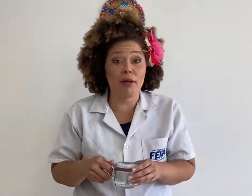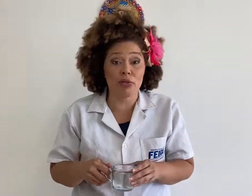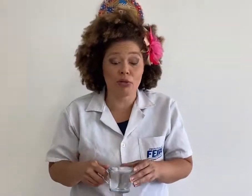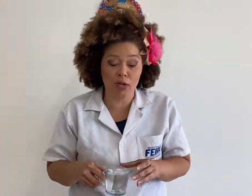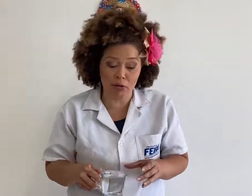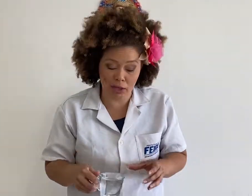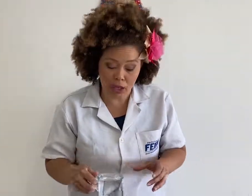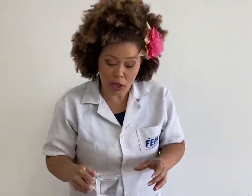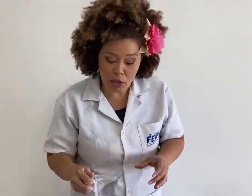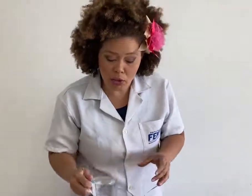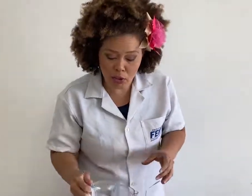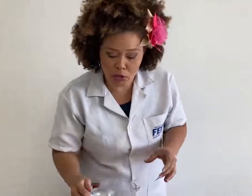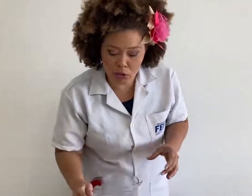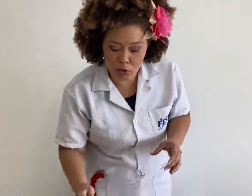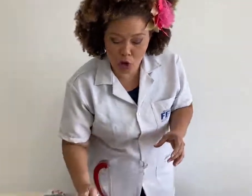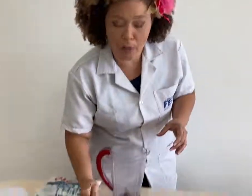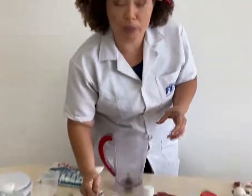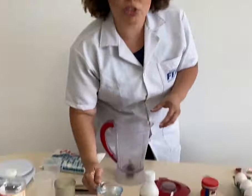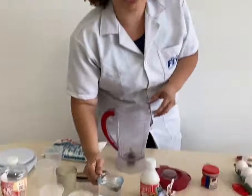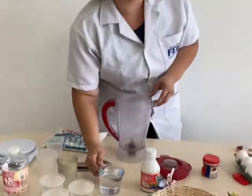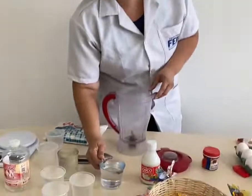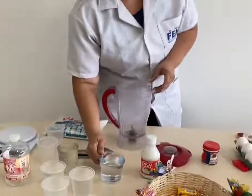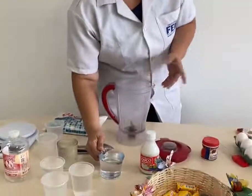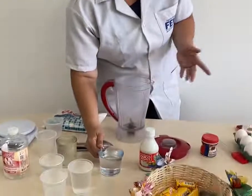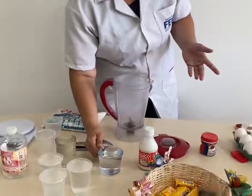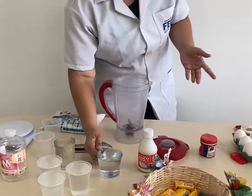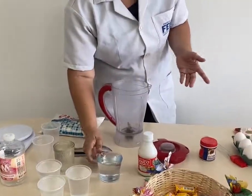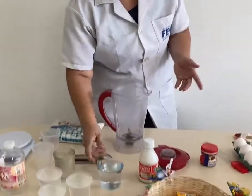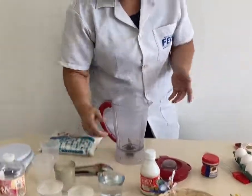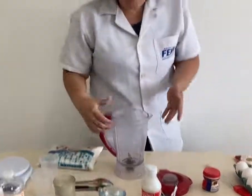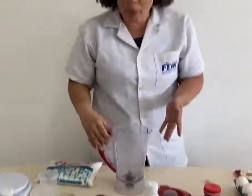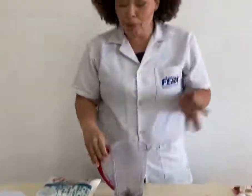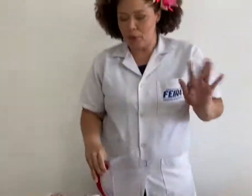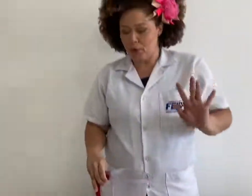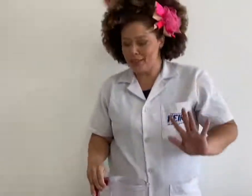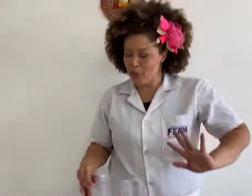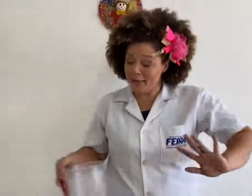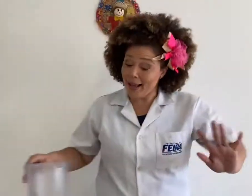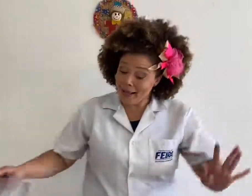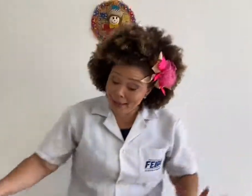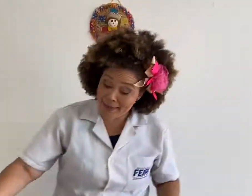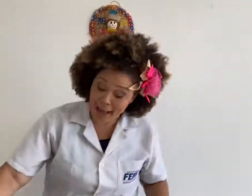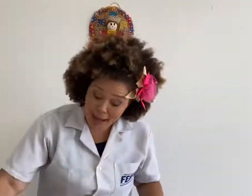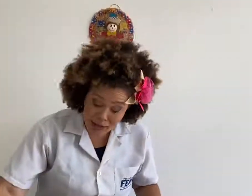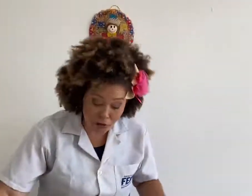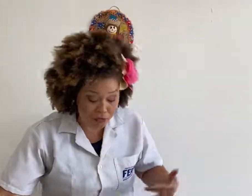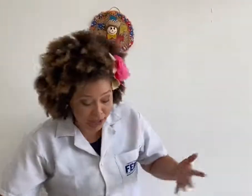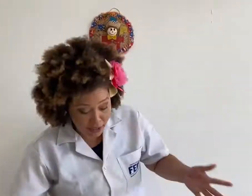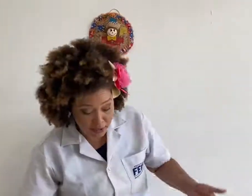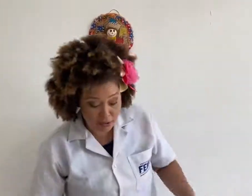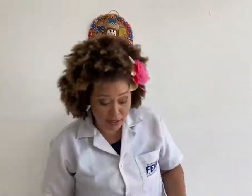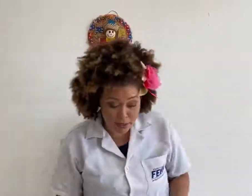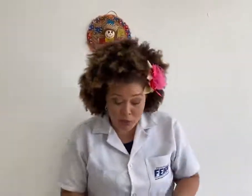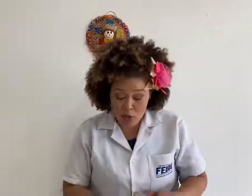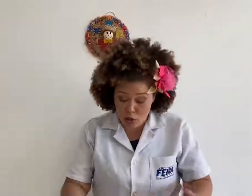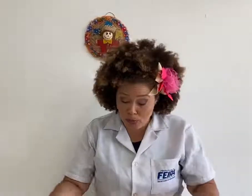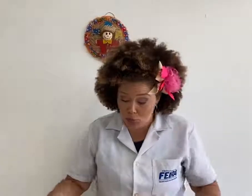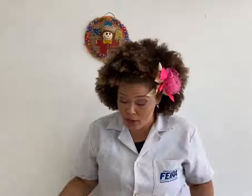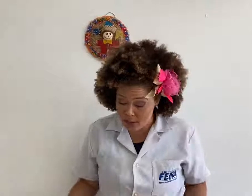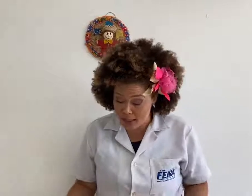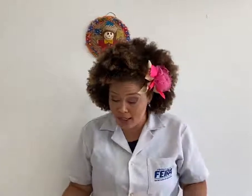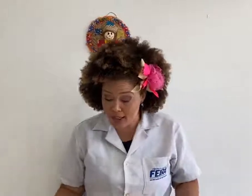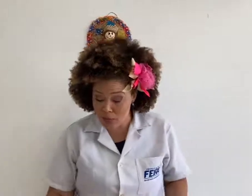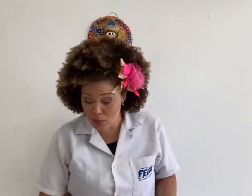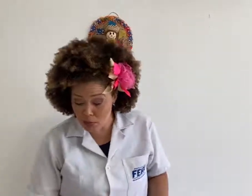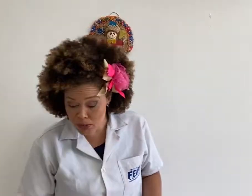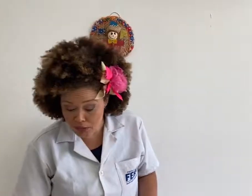cabe menos do que o quê? Do que o nosso copo de extrato. Bom, Pro, a senhora tá aí, tá só falando, né, sobre